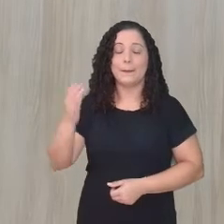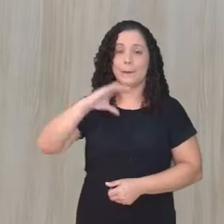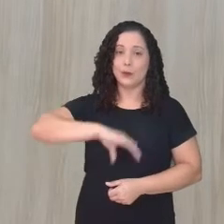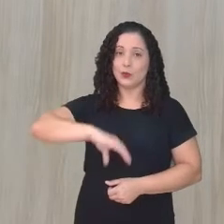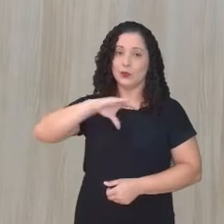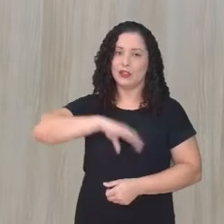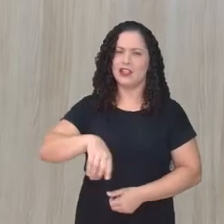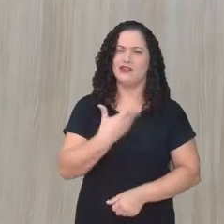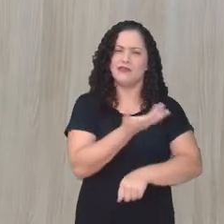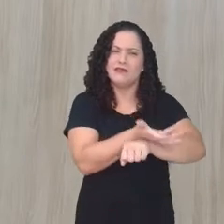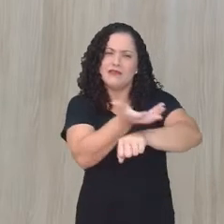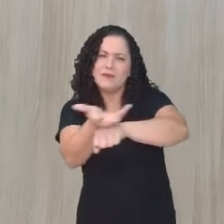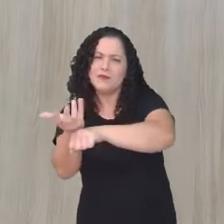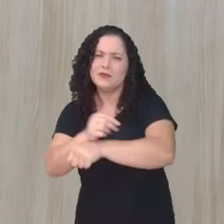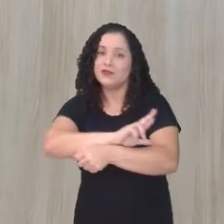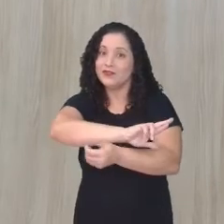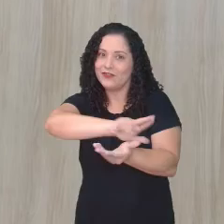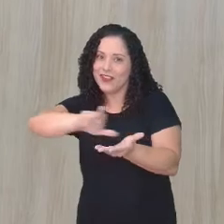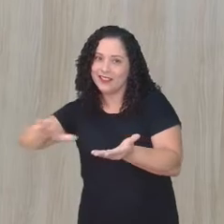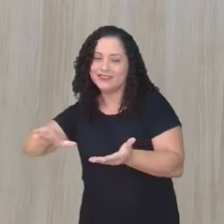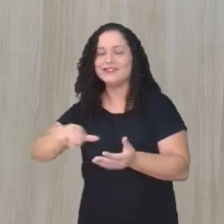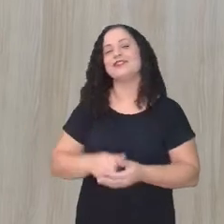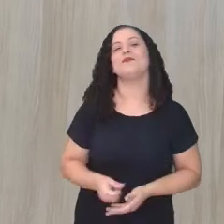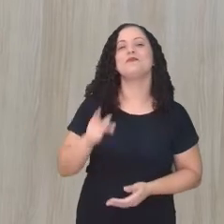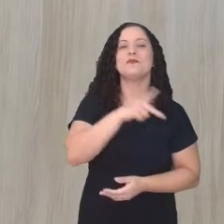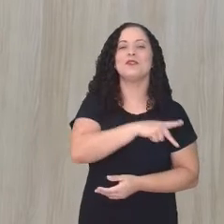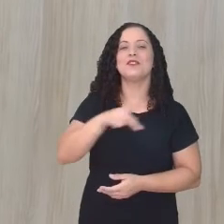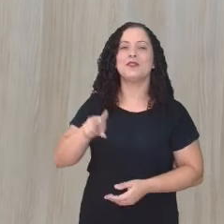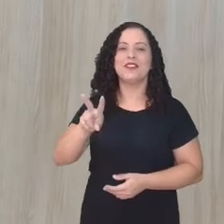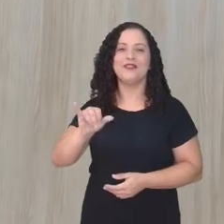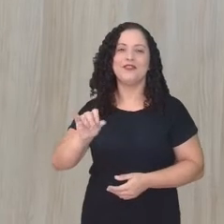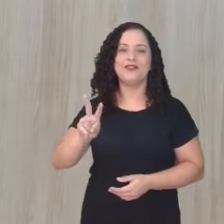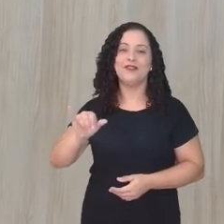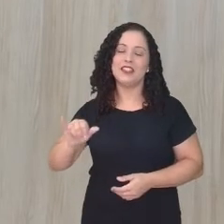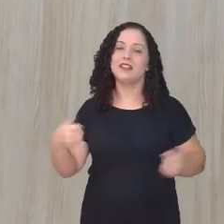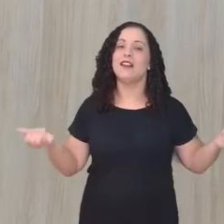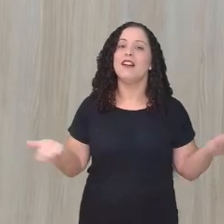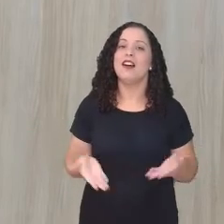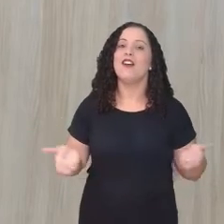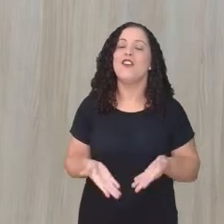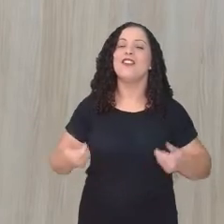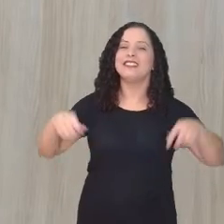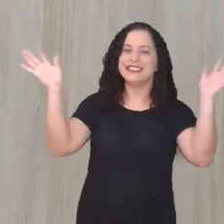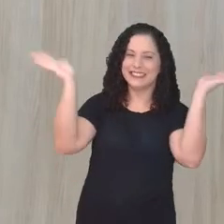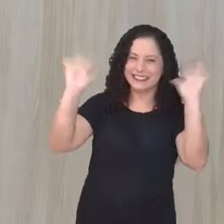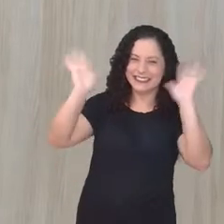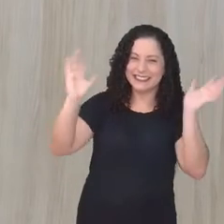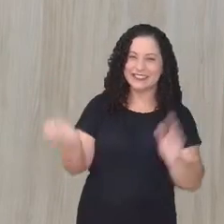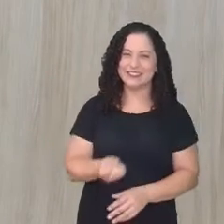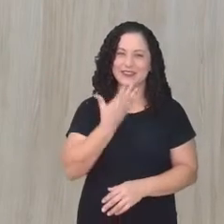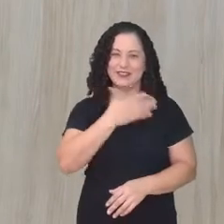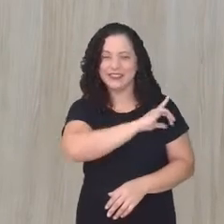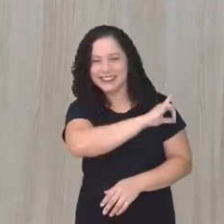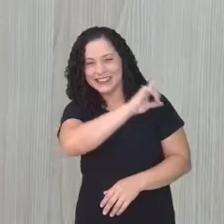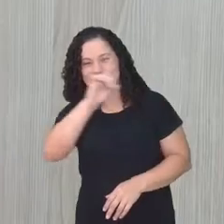outra disciplina. Professora Vivi, dá o seu alô aí para os nossos alunos e alunas.